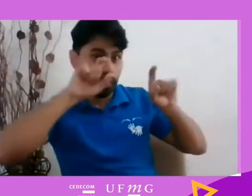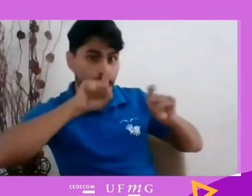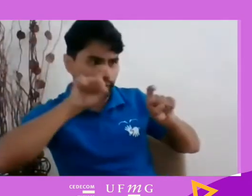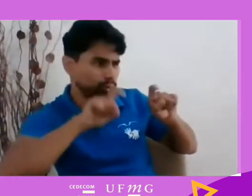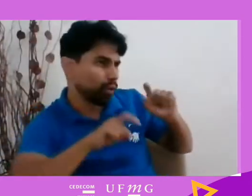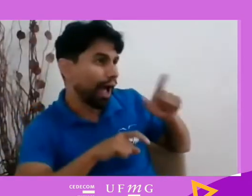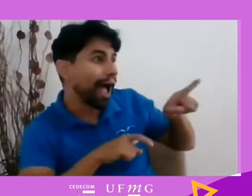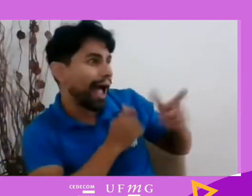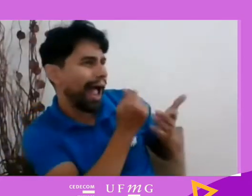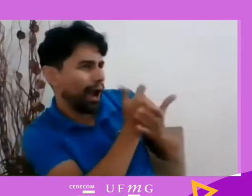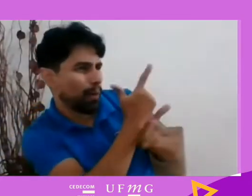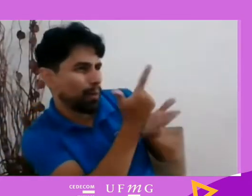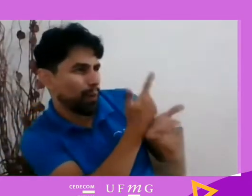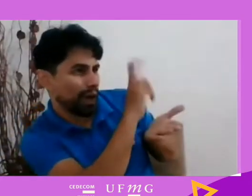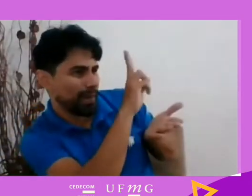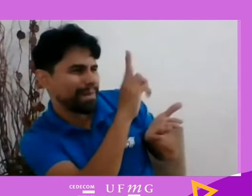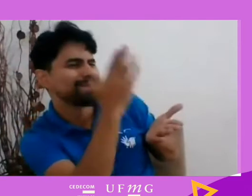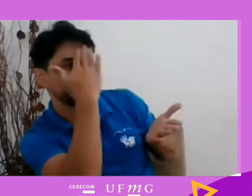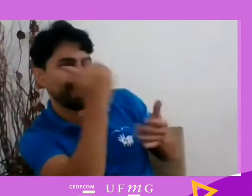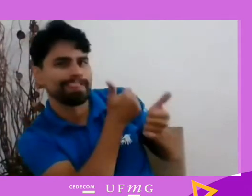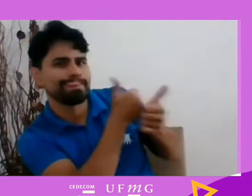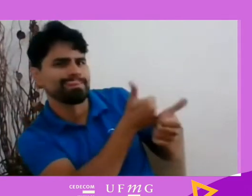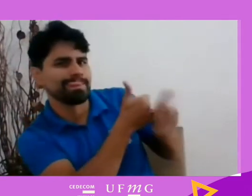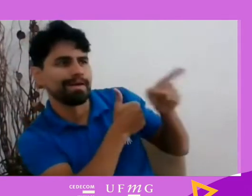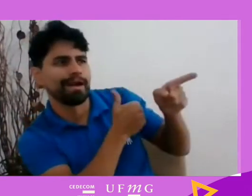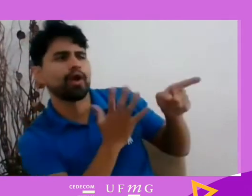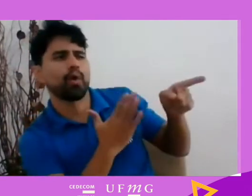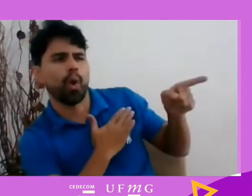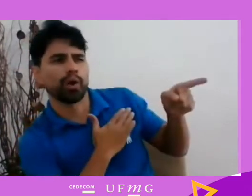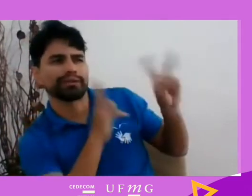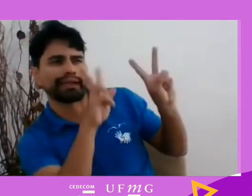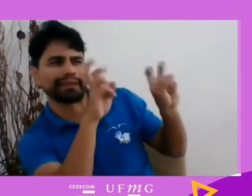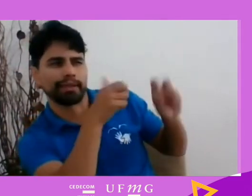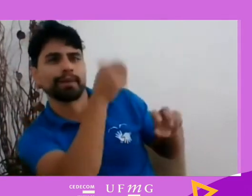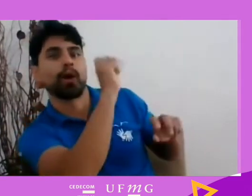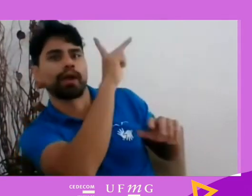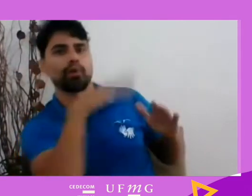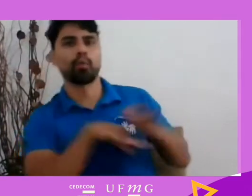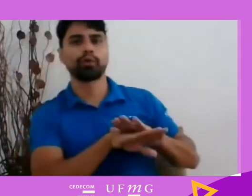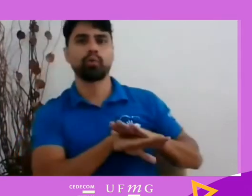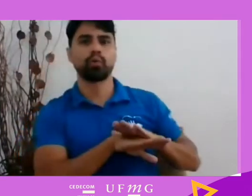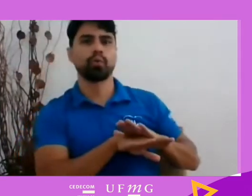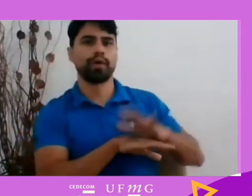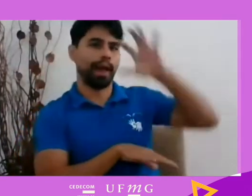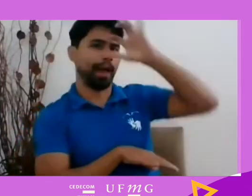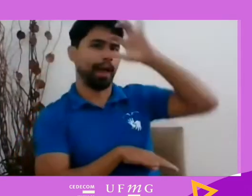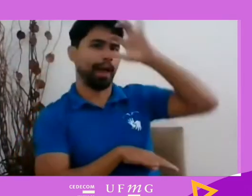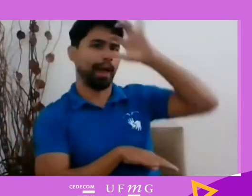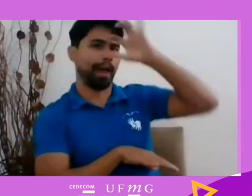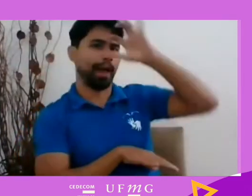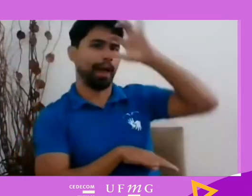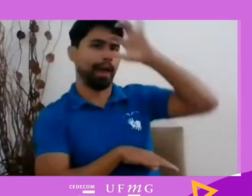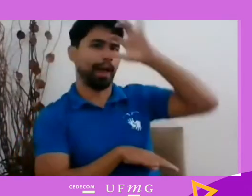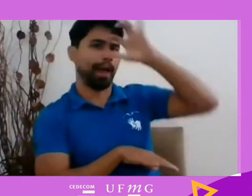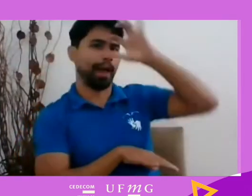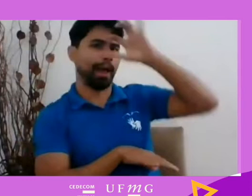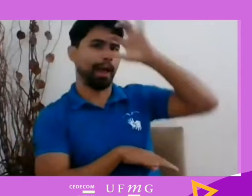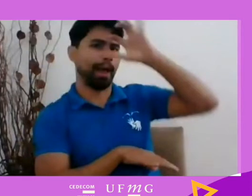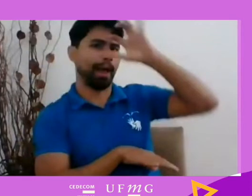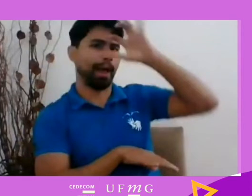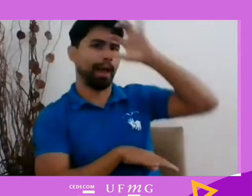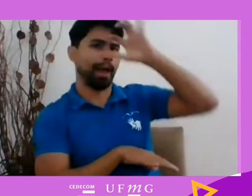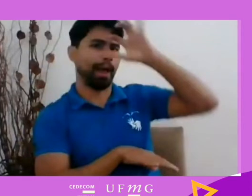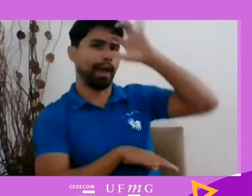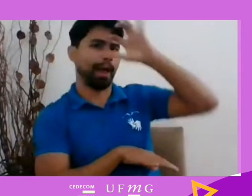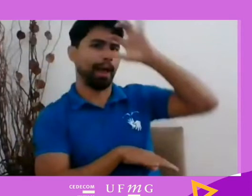descobre? Porque os algoritmos, eles vão aprendendo com a sua ação em rede e a sua ação em rede vai aprendendo com os algoritmos.